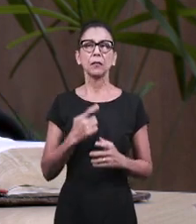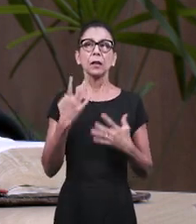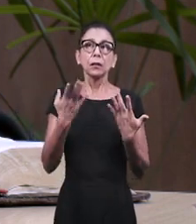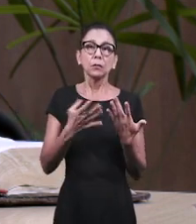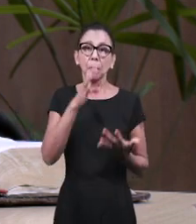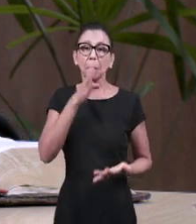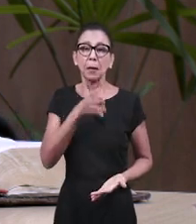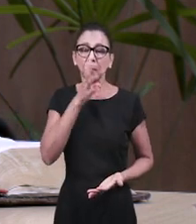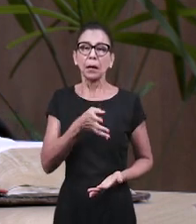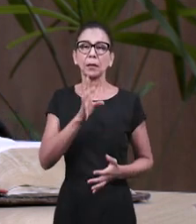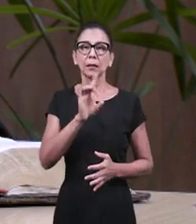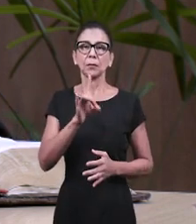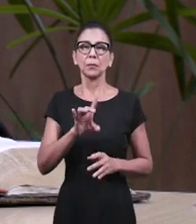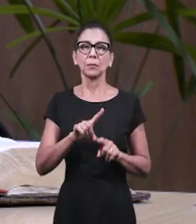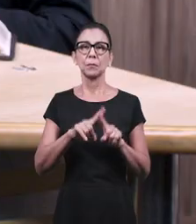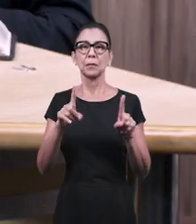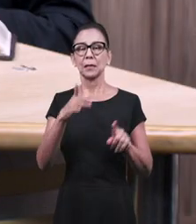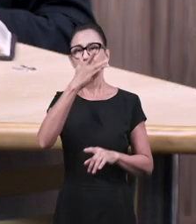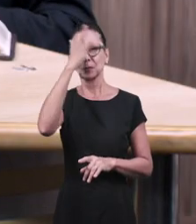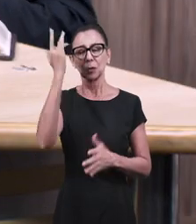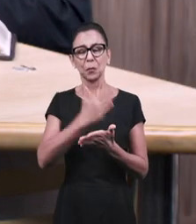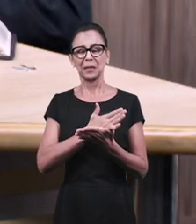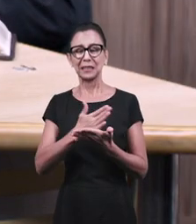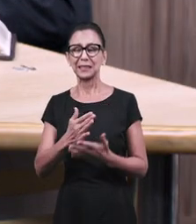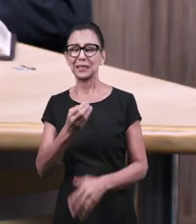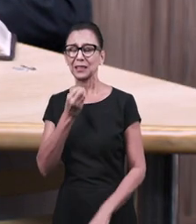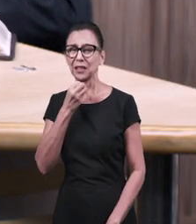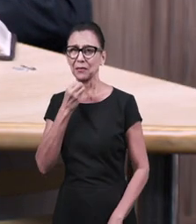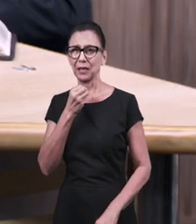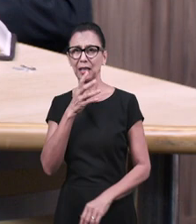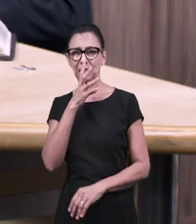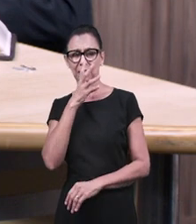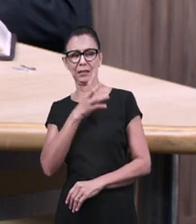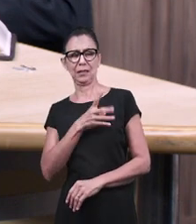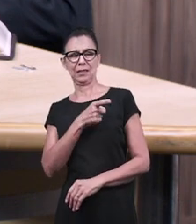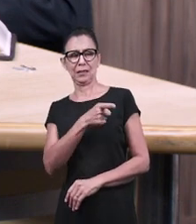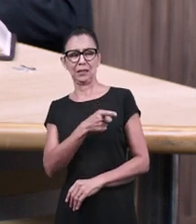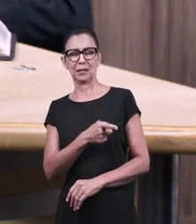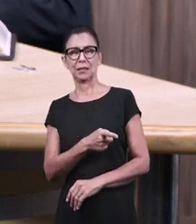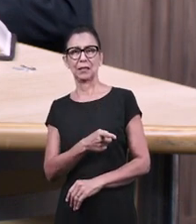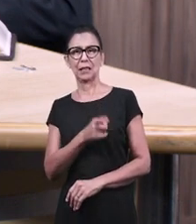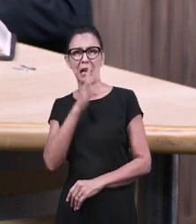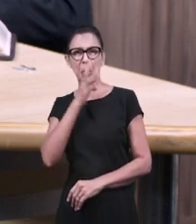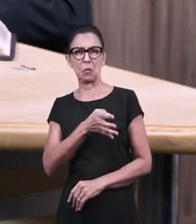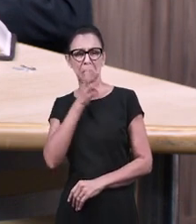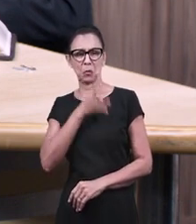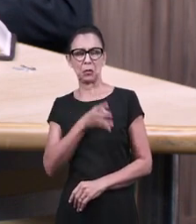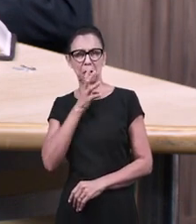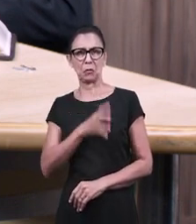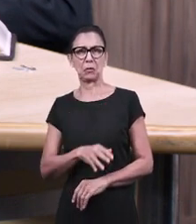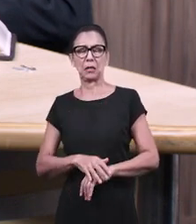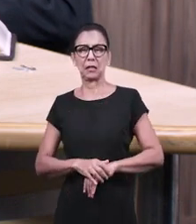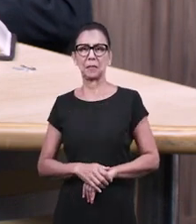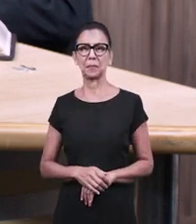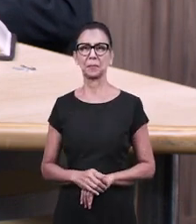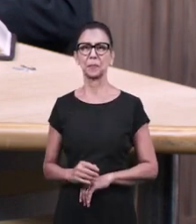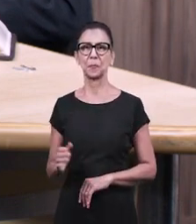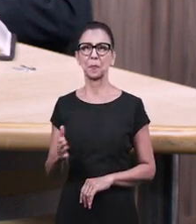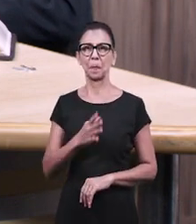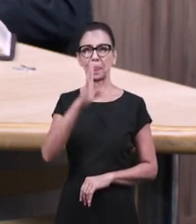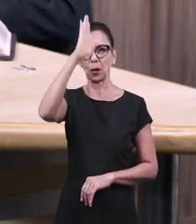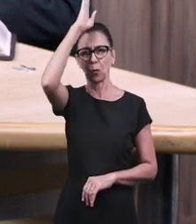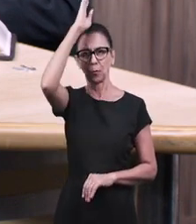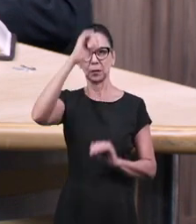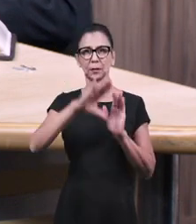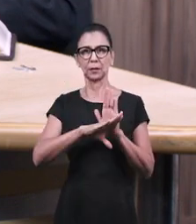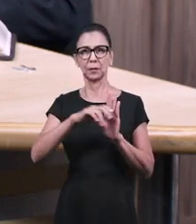ver? Vê se eu acho aqui. Porque um crê, Romanos capítulo 14,